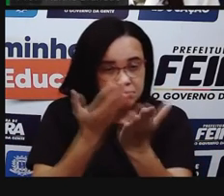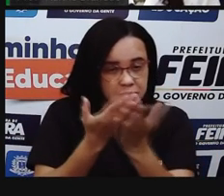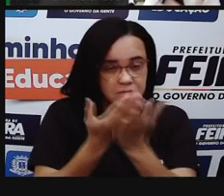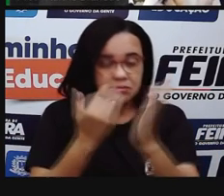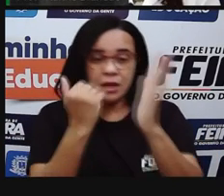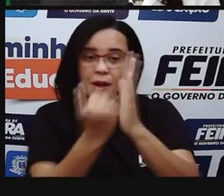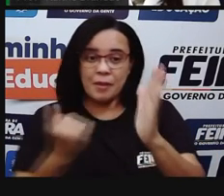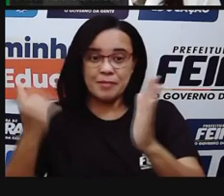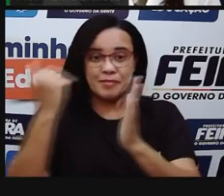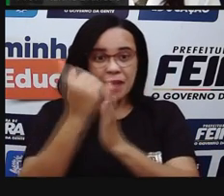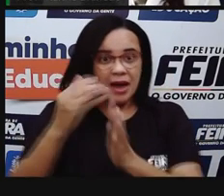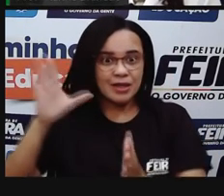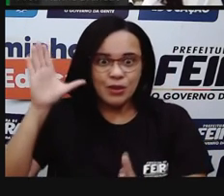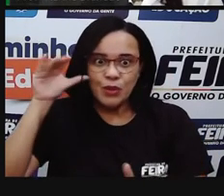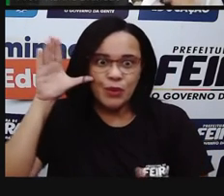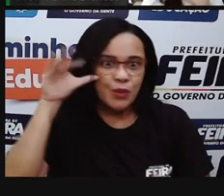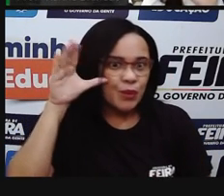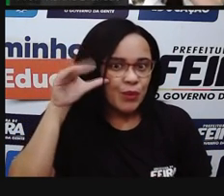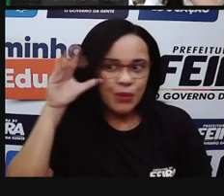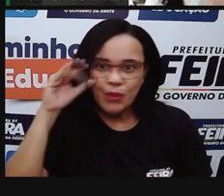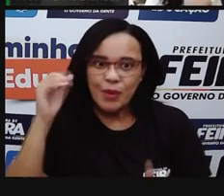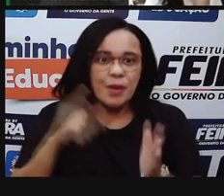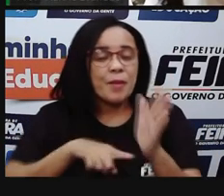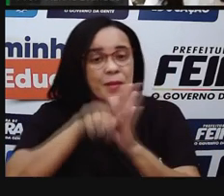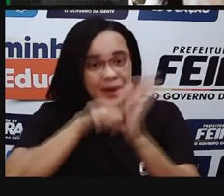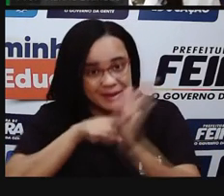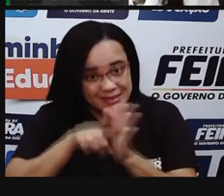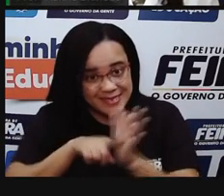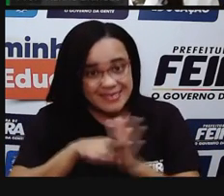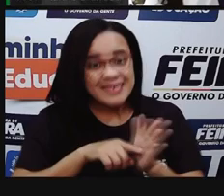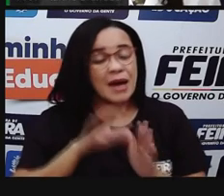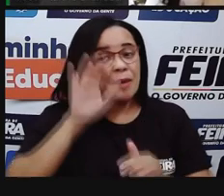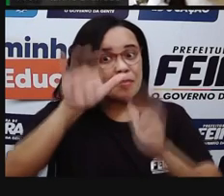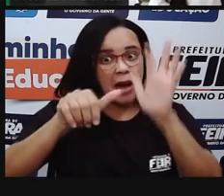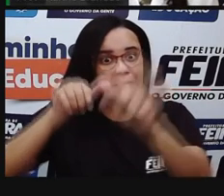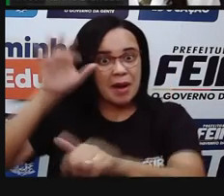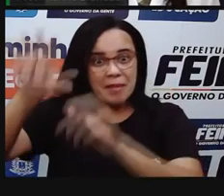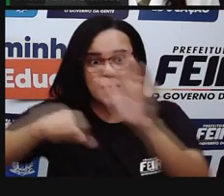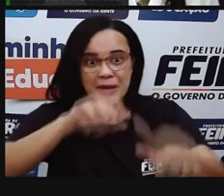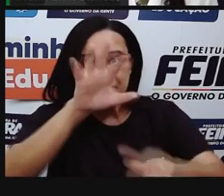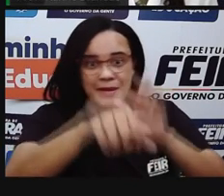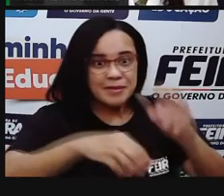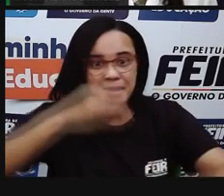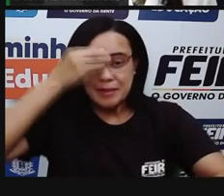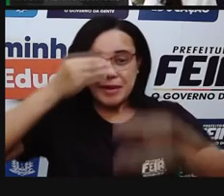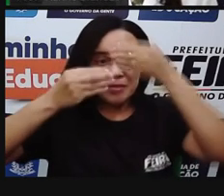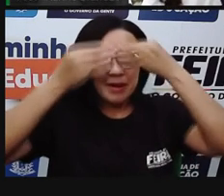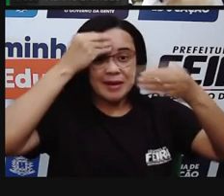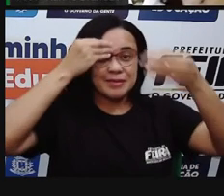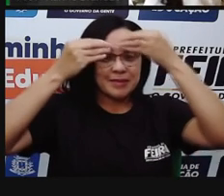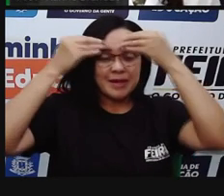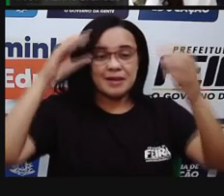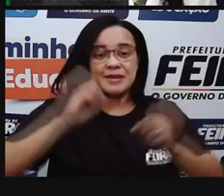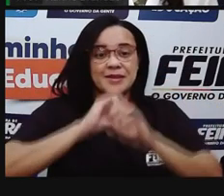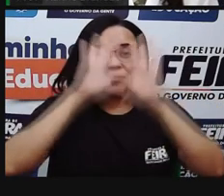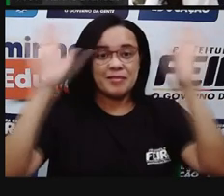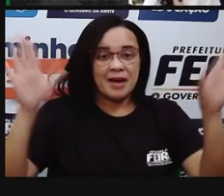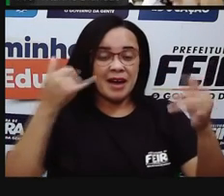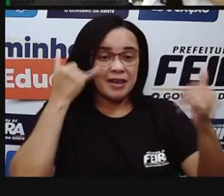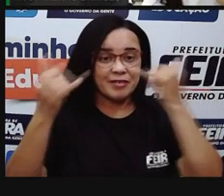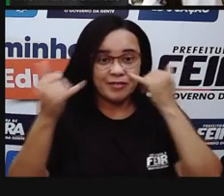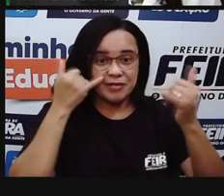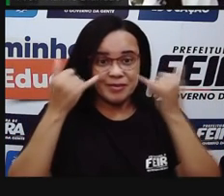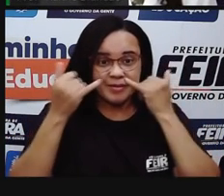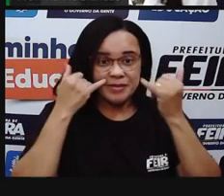com curiosidade? Vai pesquisar, vai buscar um pouco mais, saber um pouco mais sobre todas essas informações,